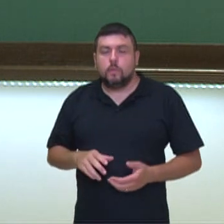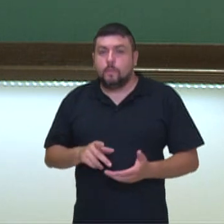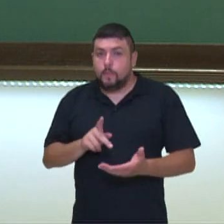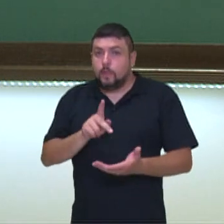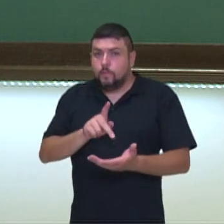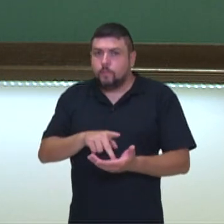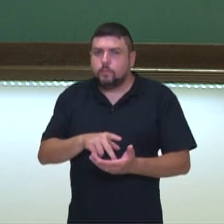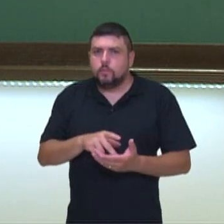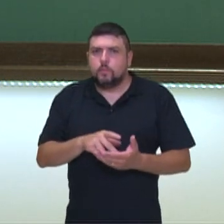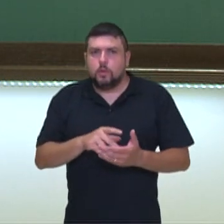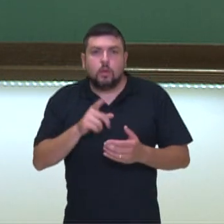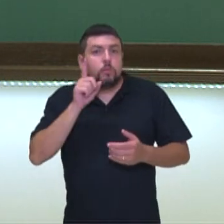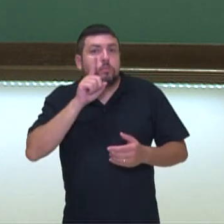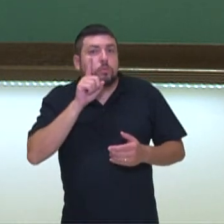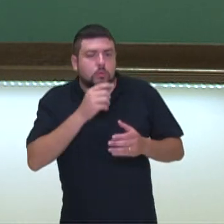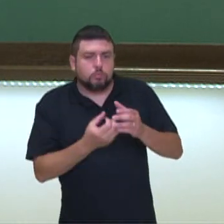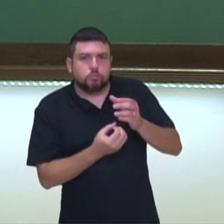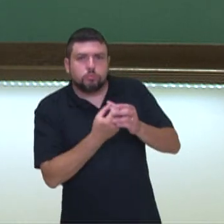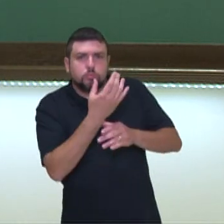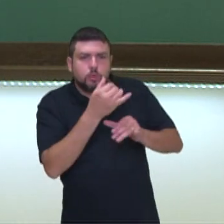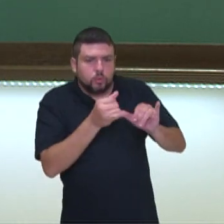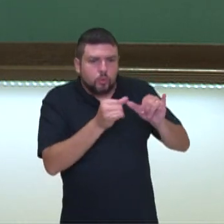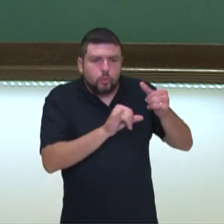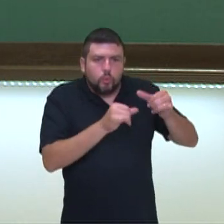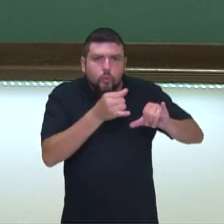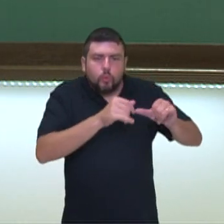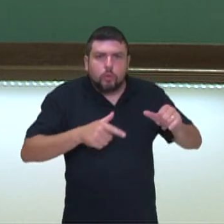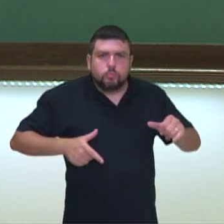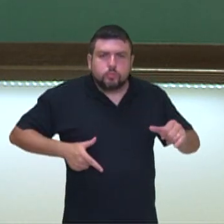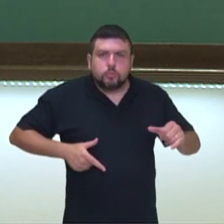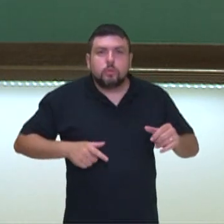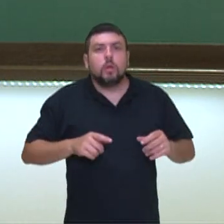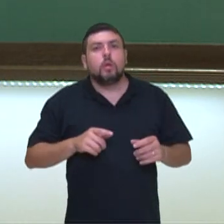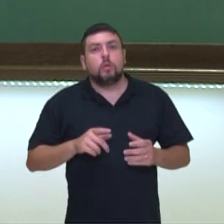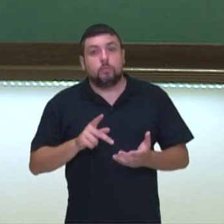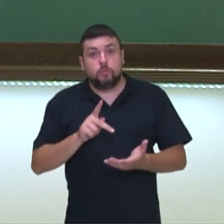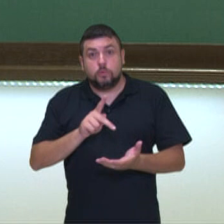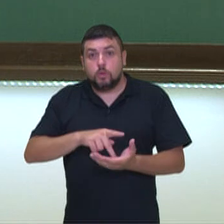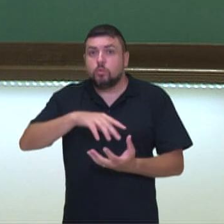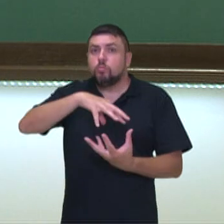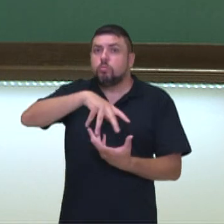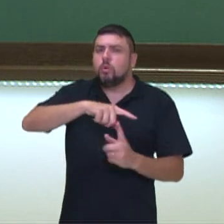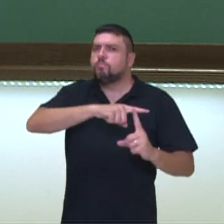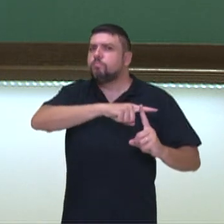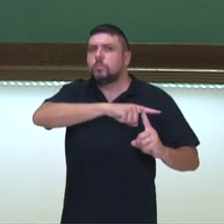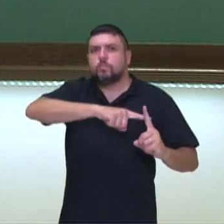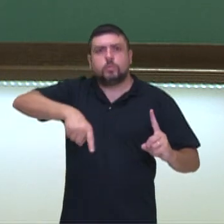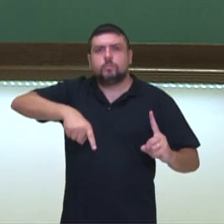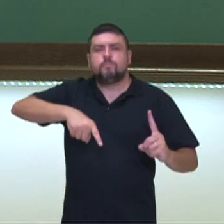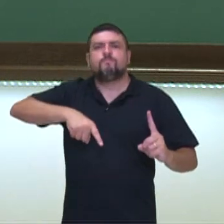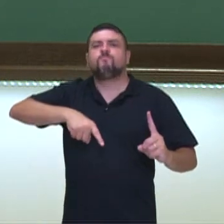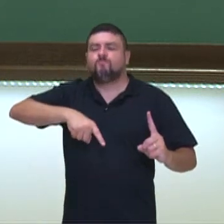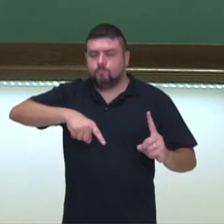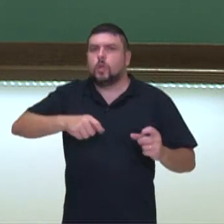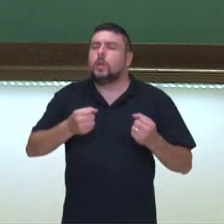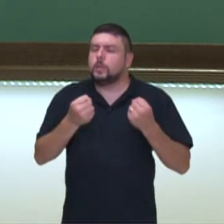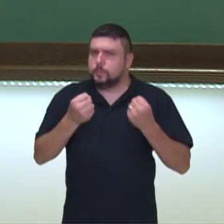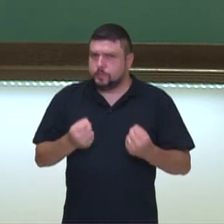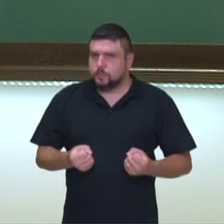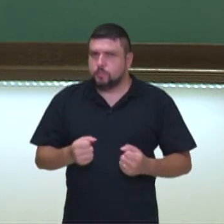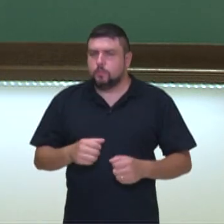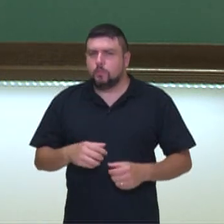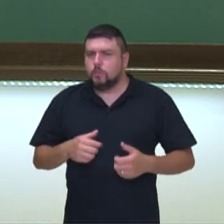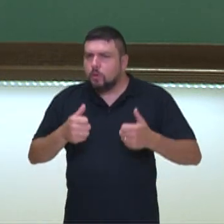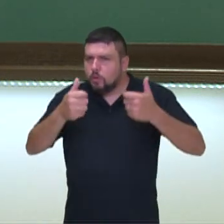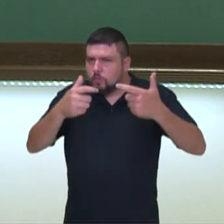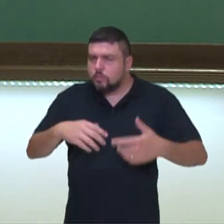os Estados Unidos criou, chamada Napalm, ela é proibida. Ela é proibida, de tão demoníaca que ela é. Eu vou explicar para vocês